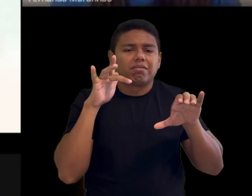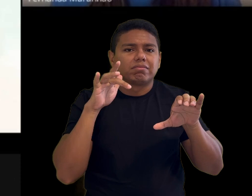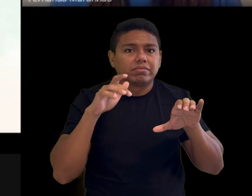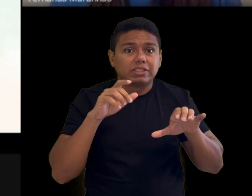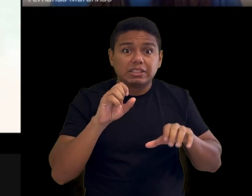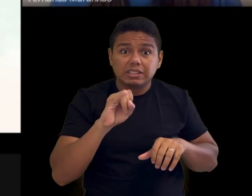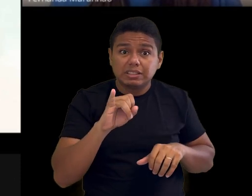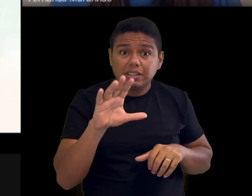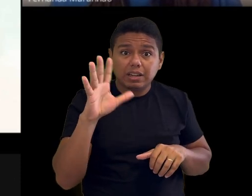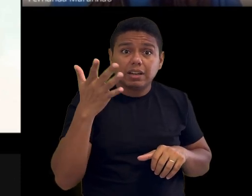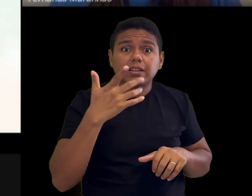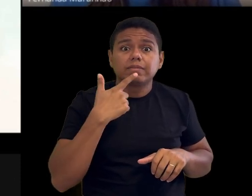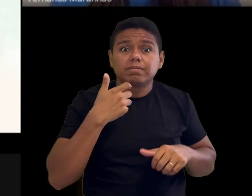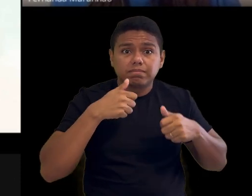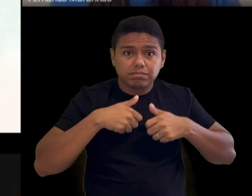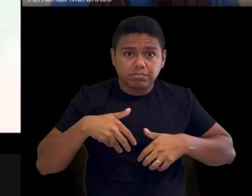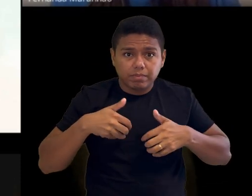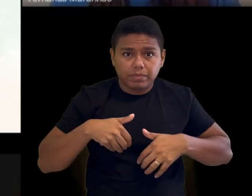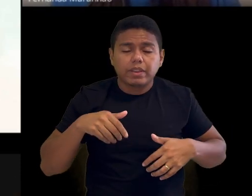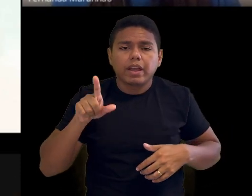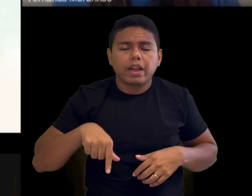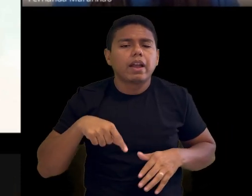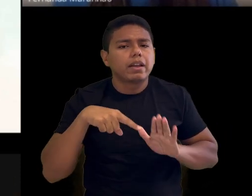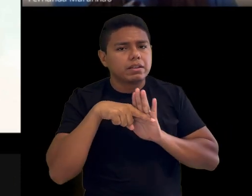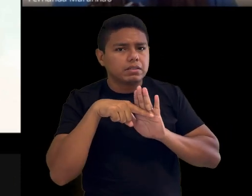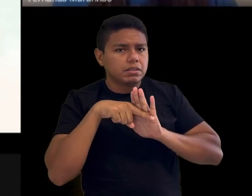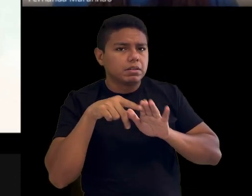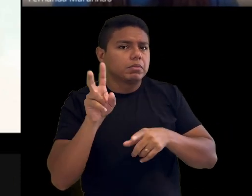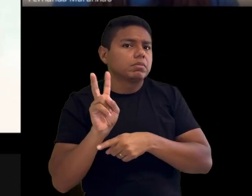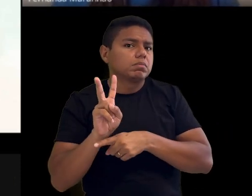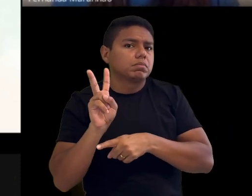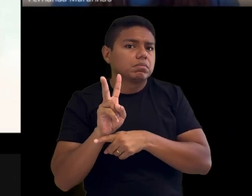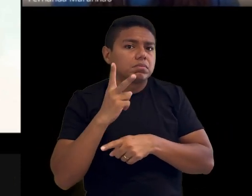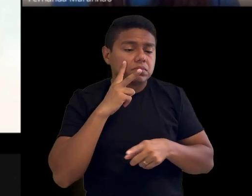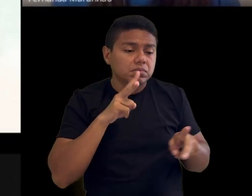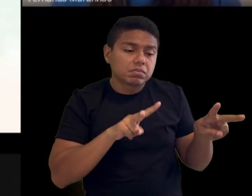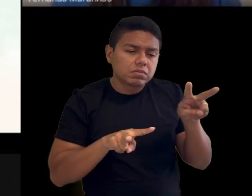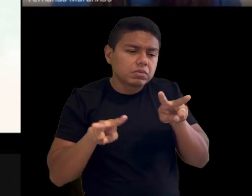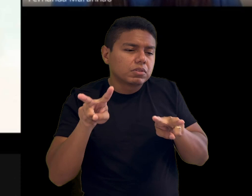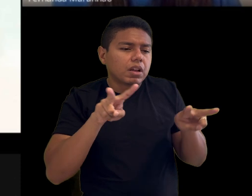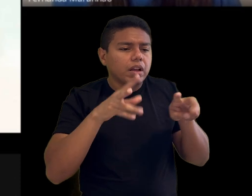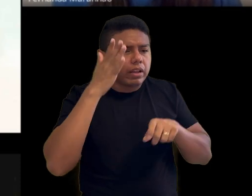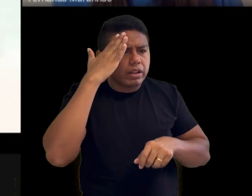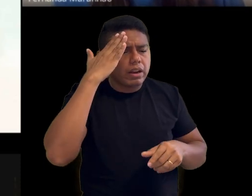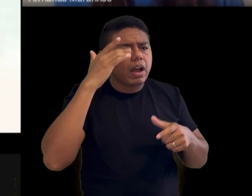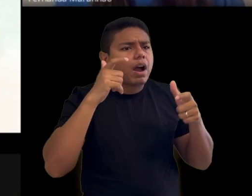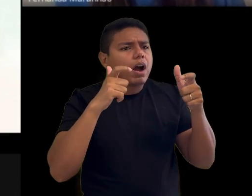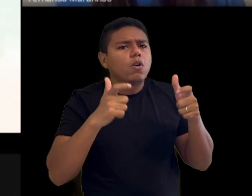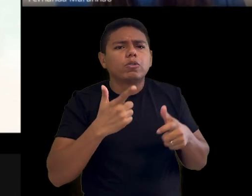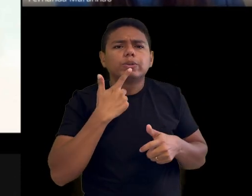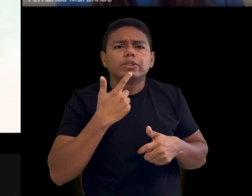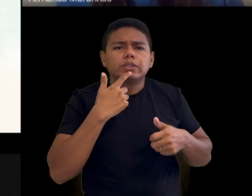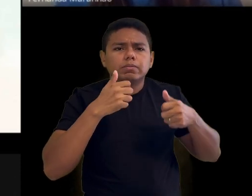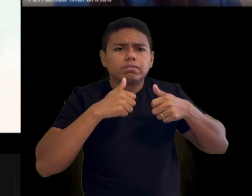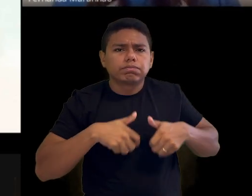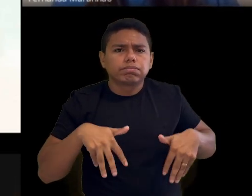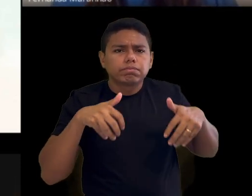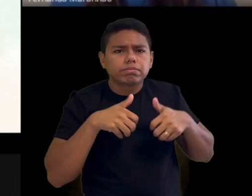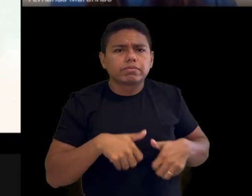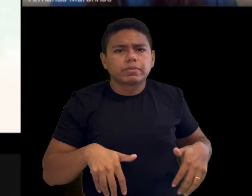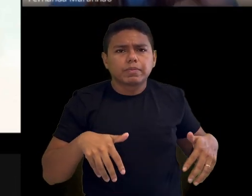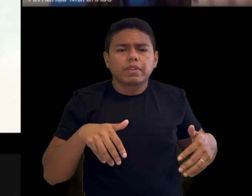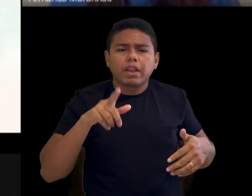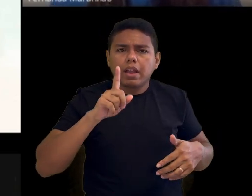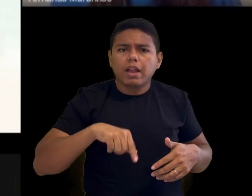especular, para visualmente entender de onde vem esse sangramento, se é da topografia intrauterina, se